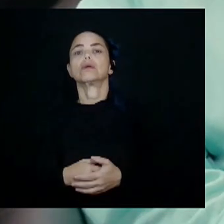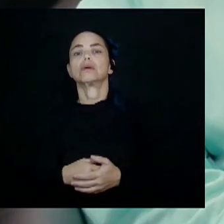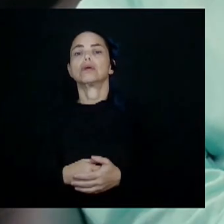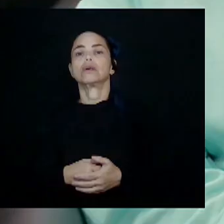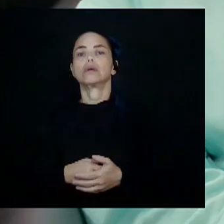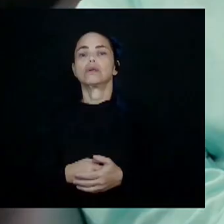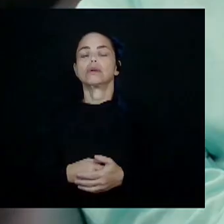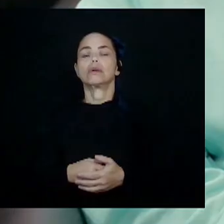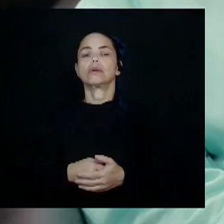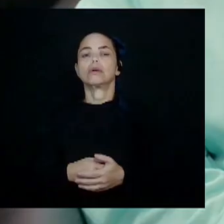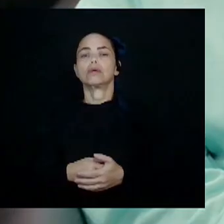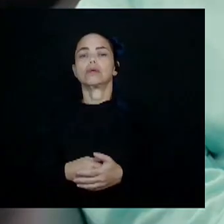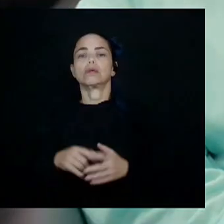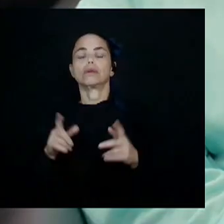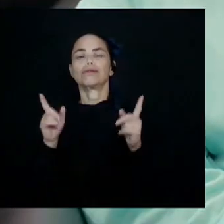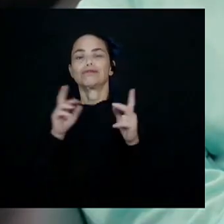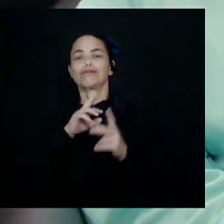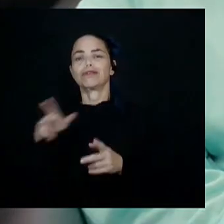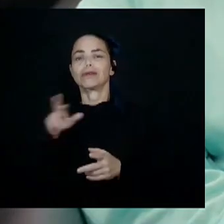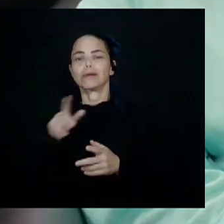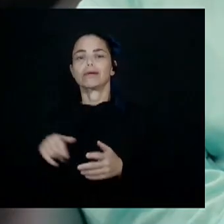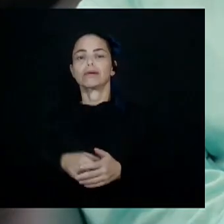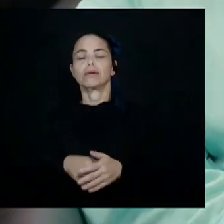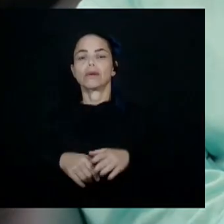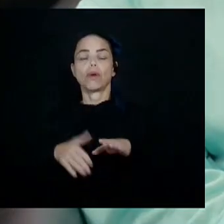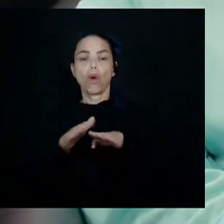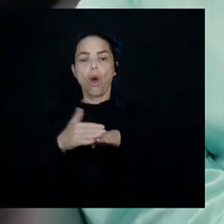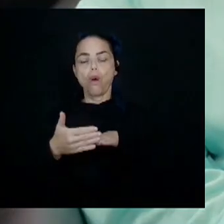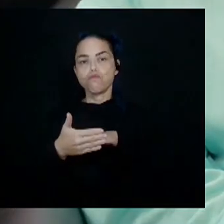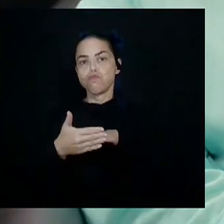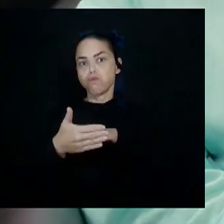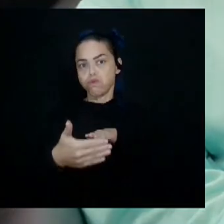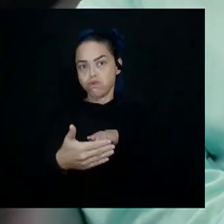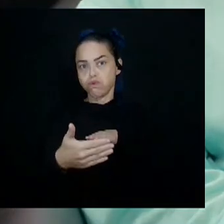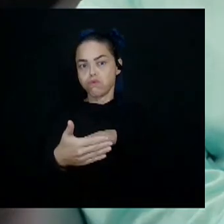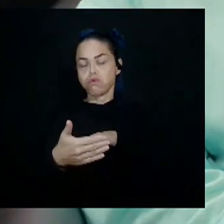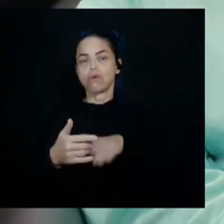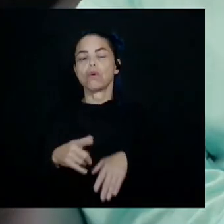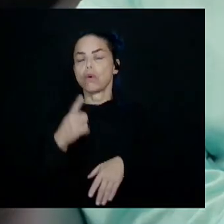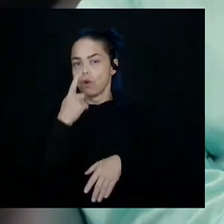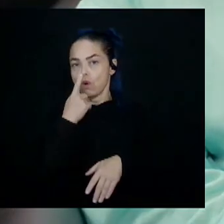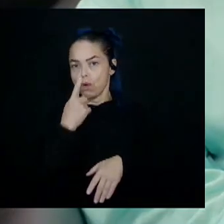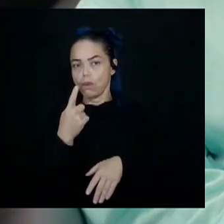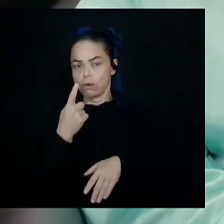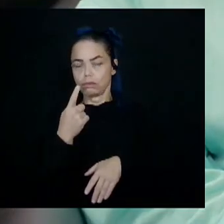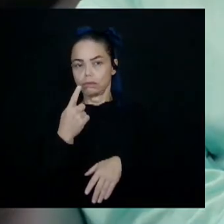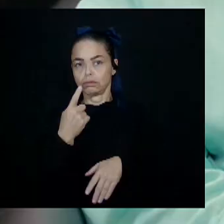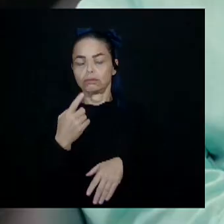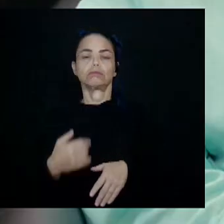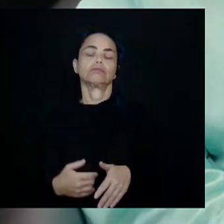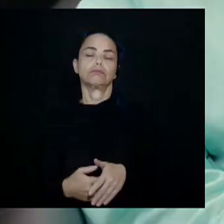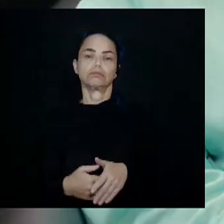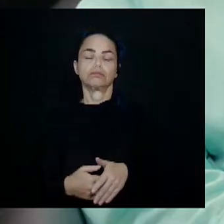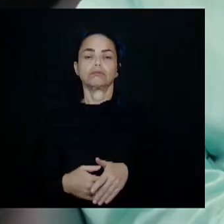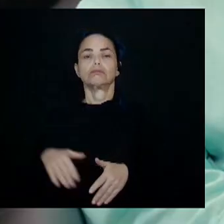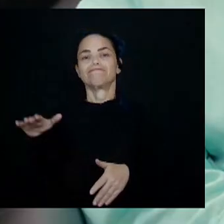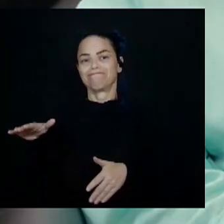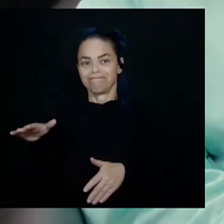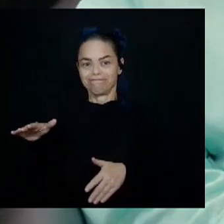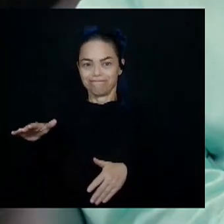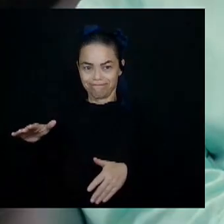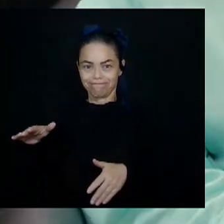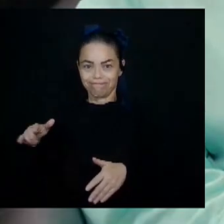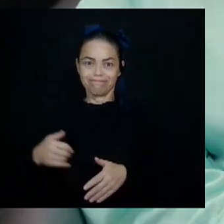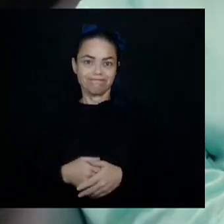disformes do corpo. Então, o pé fica maior, o nariz fica... Então, a criança, ela fica...